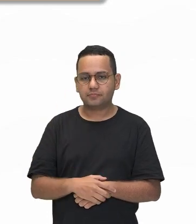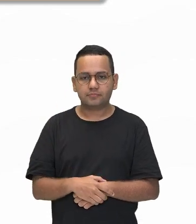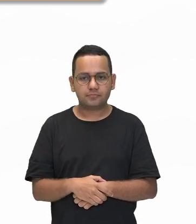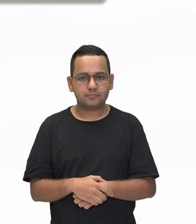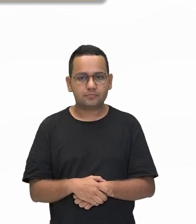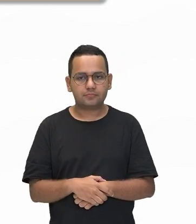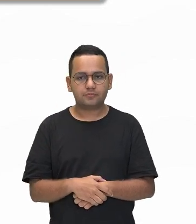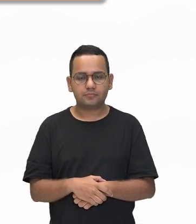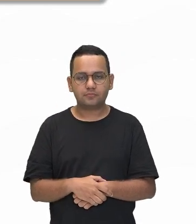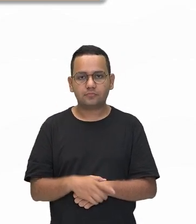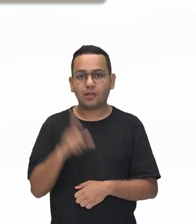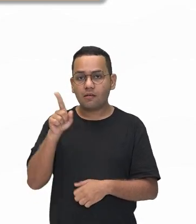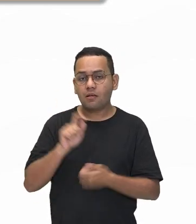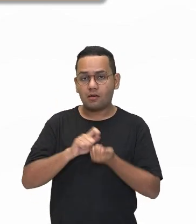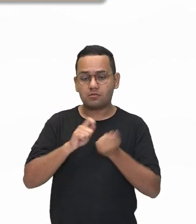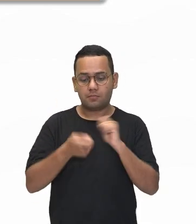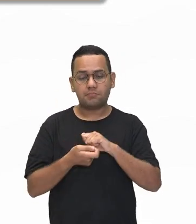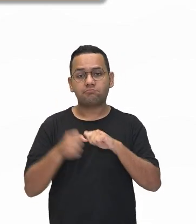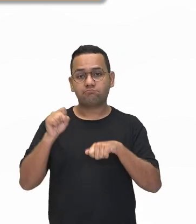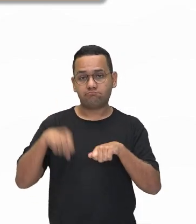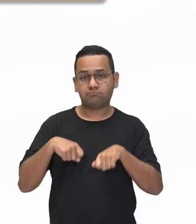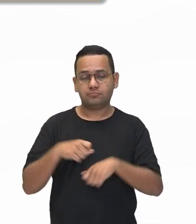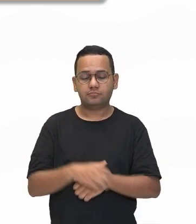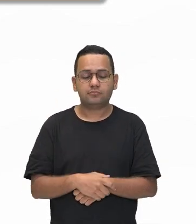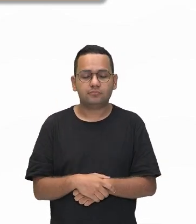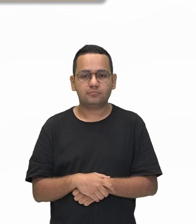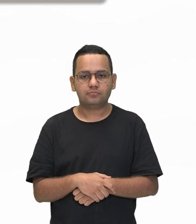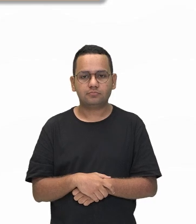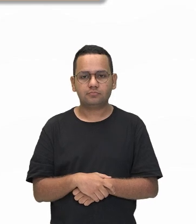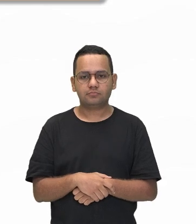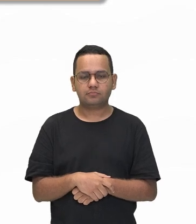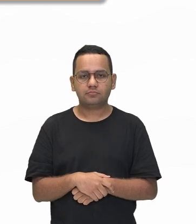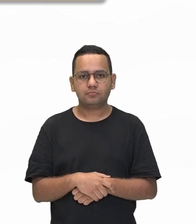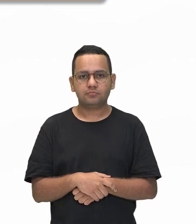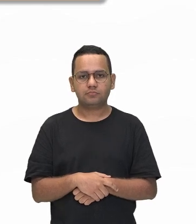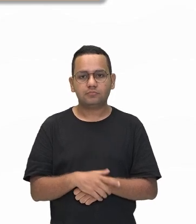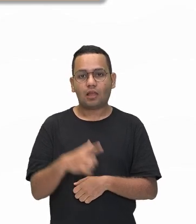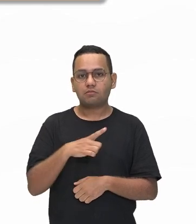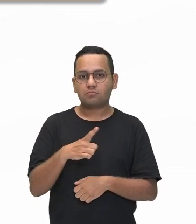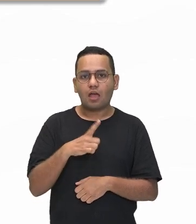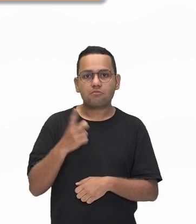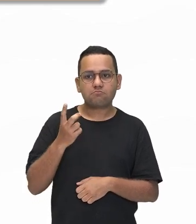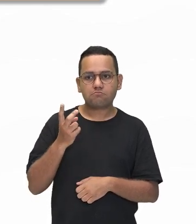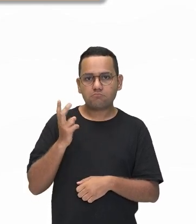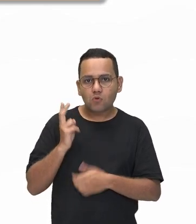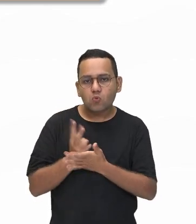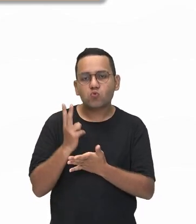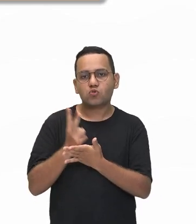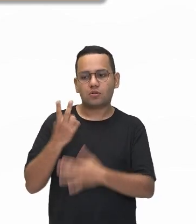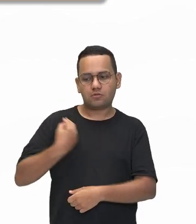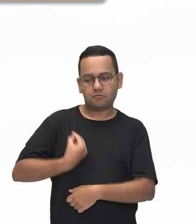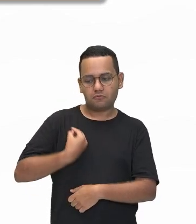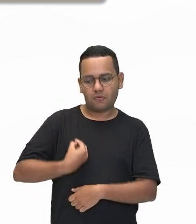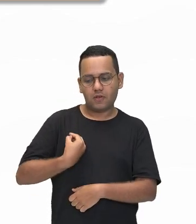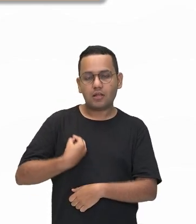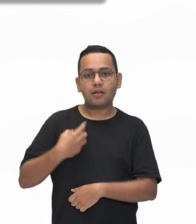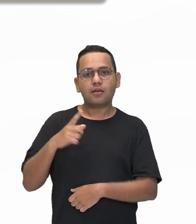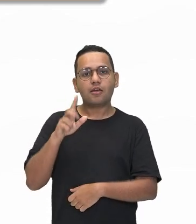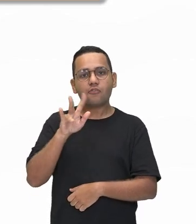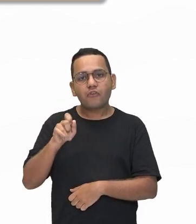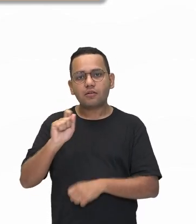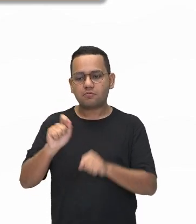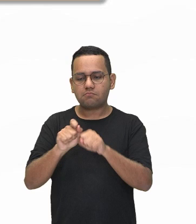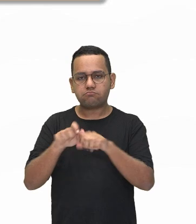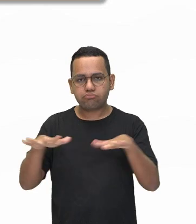muito adaptados, né? Eles sobrevivem e se reproduzem aí na ilustração como